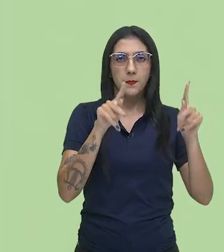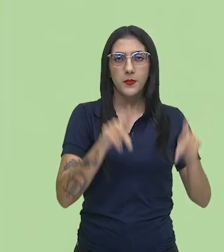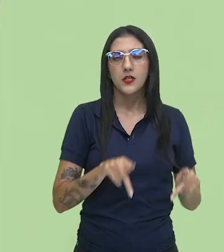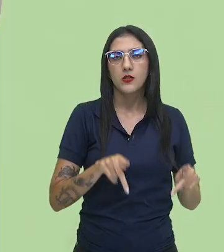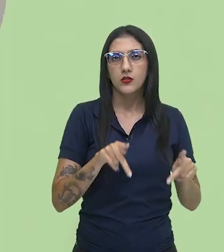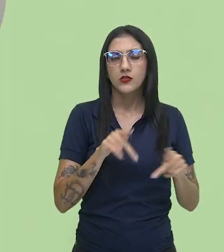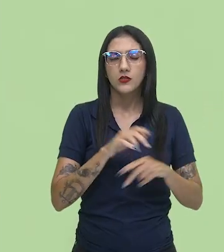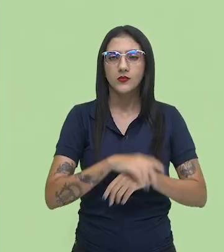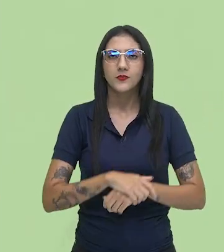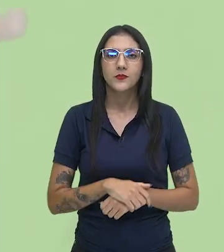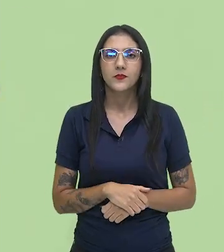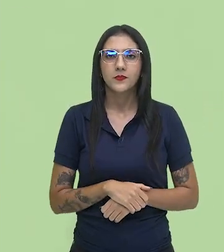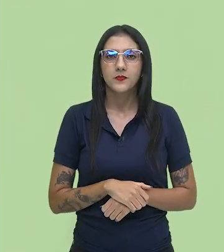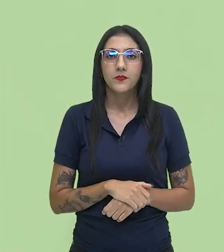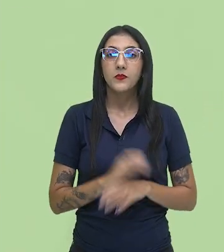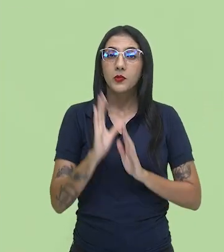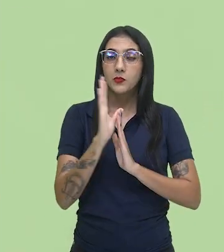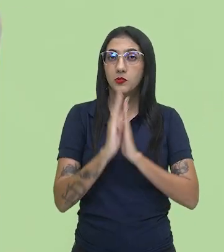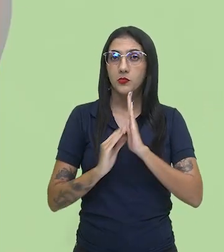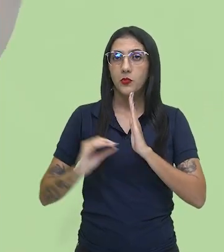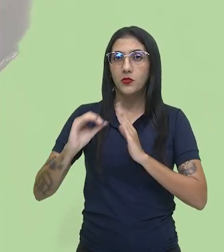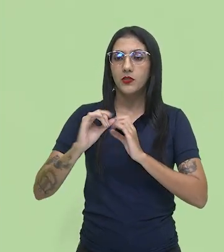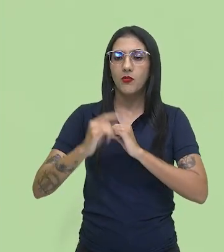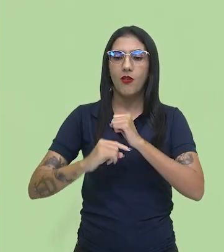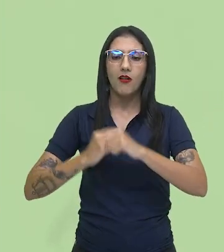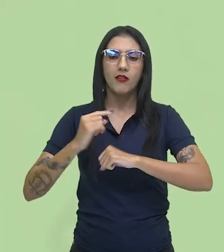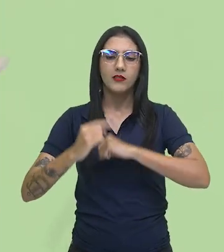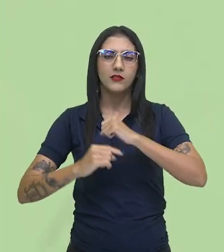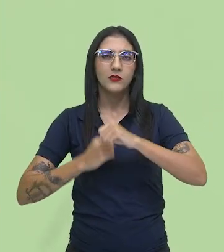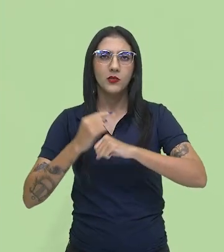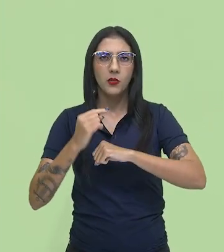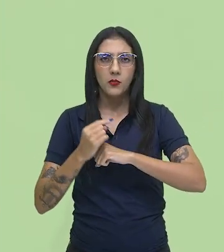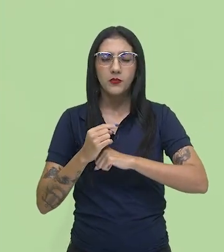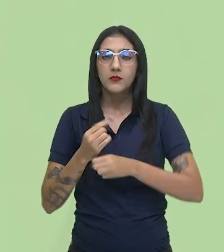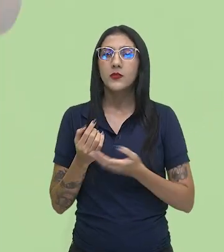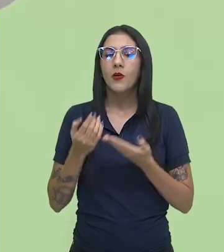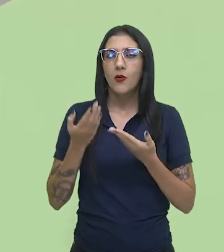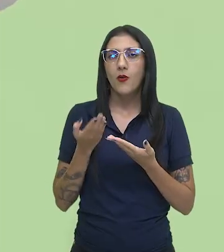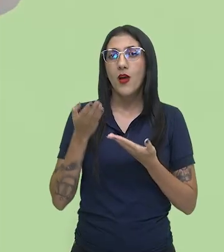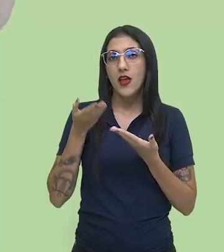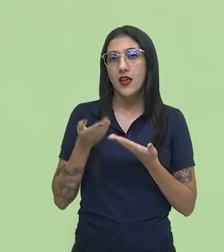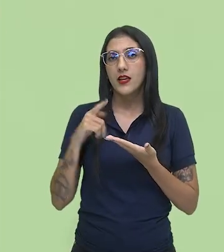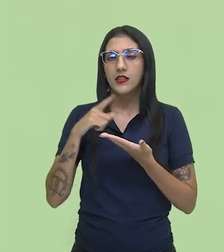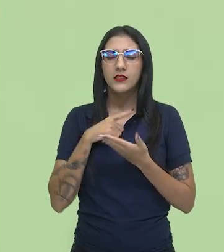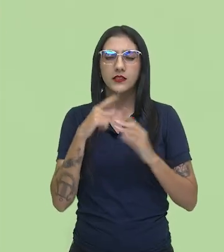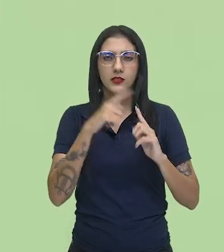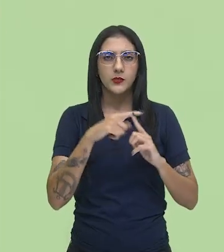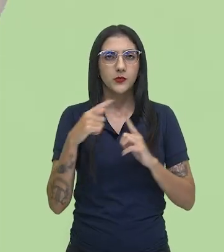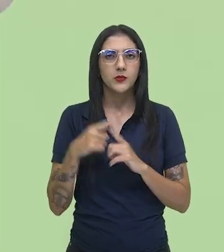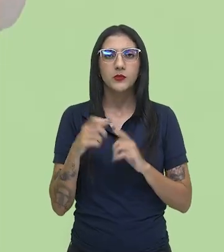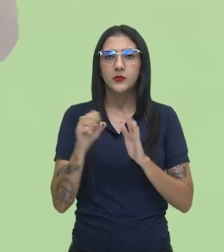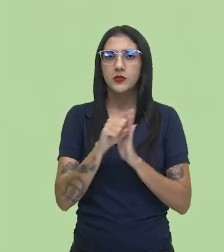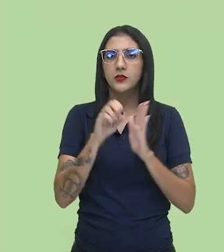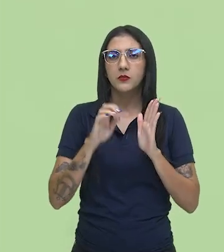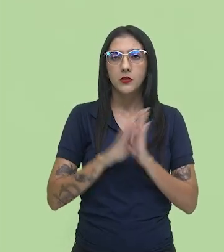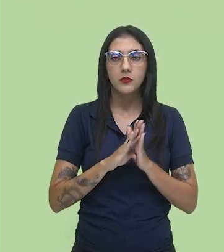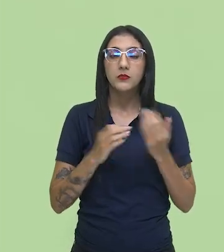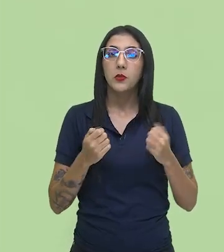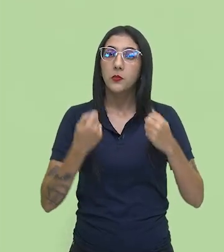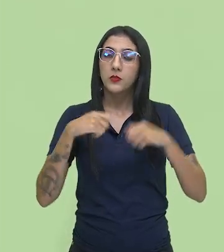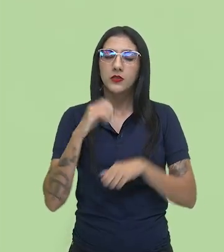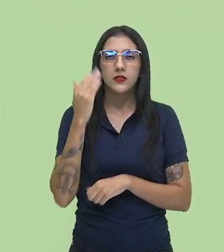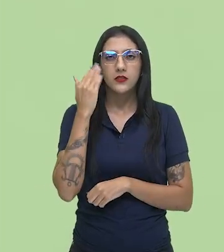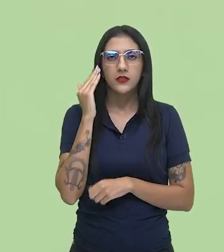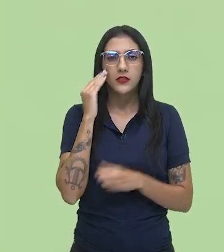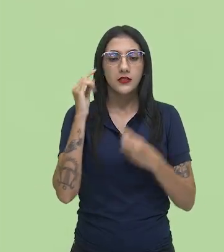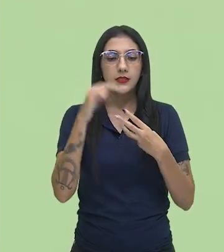Então, os modelos atômicos, esses são os domínios simbólicos. Então, eu preciso ter esses 3 tipos